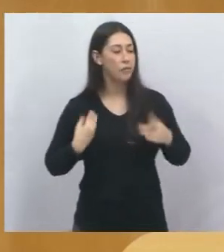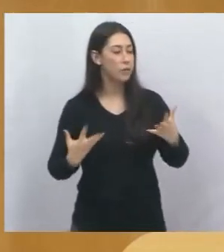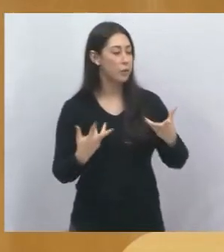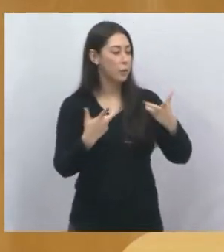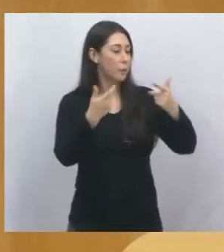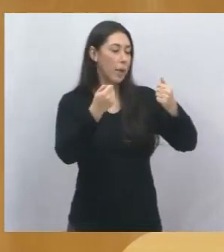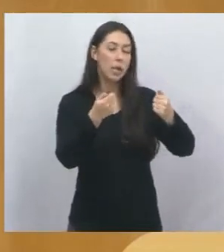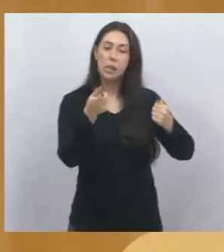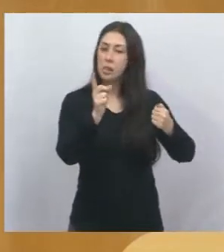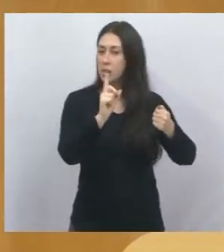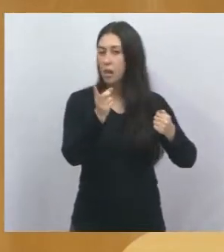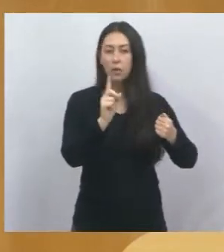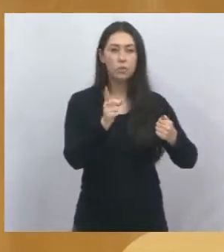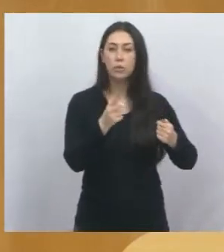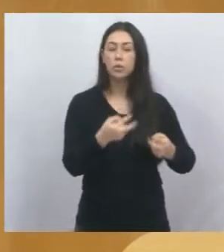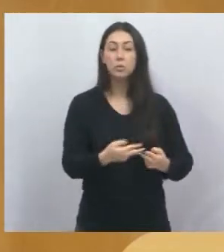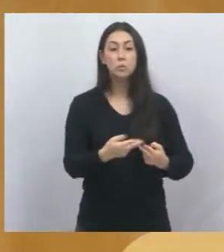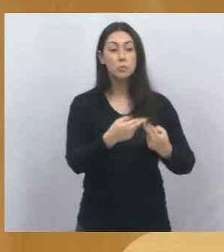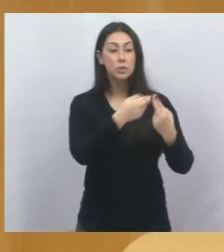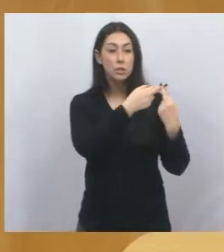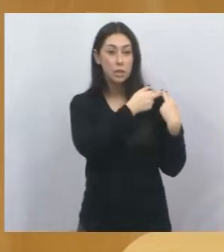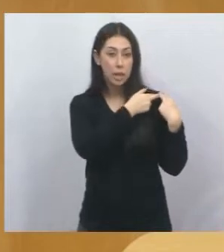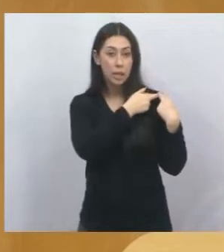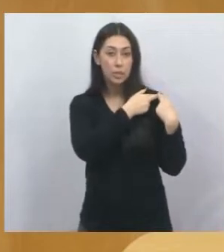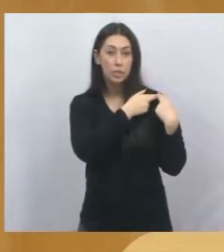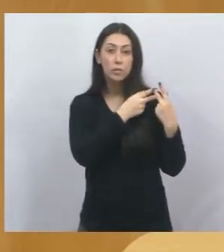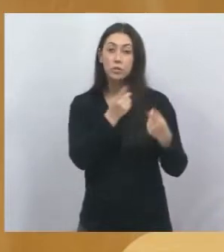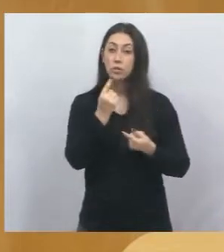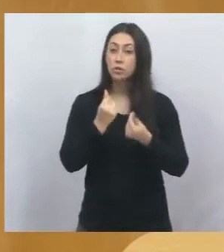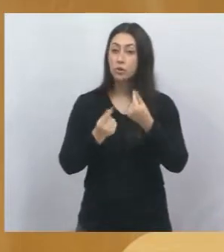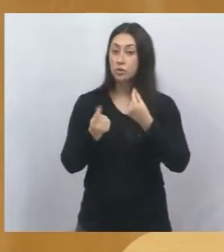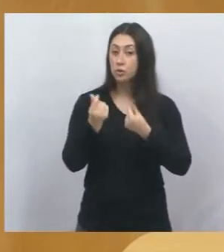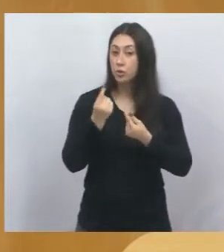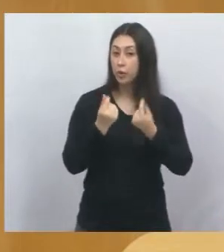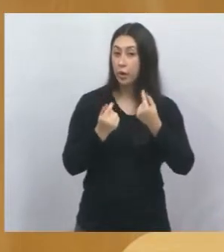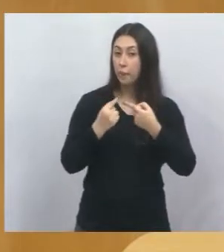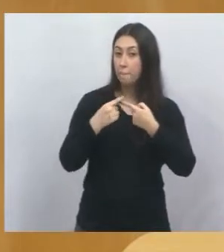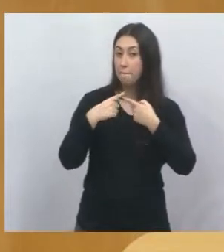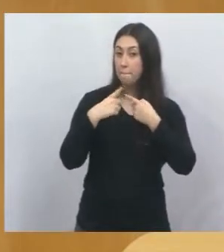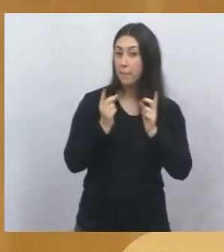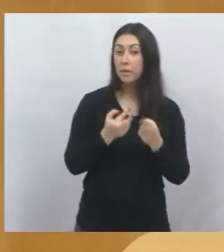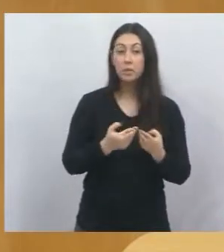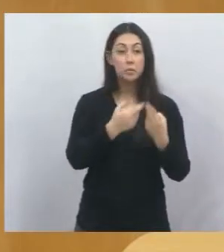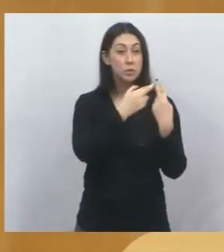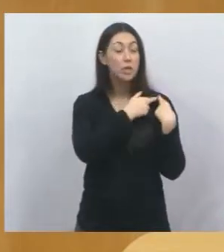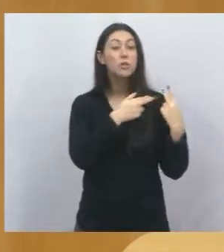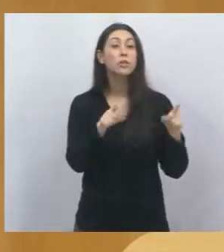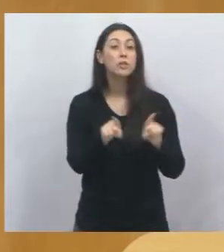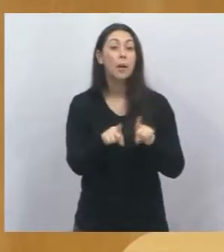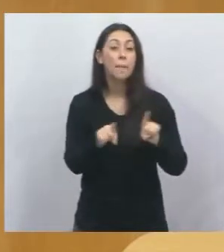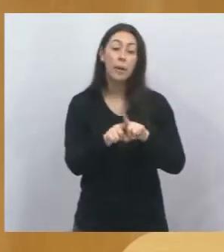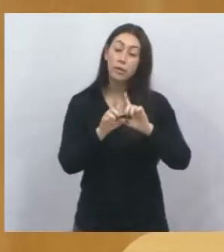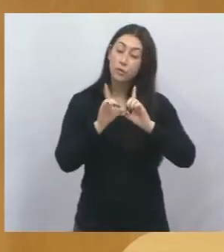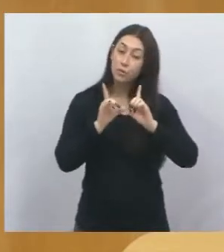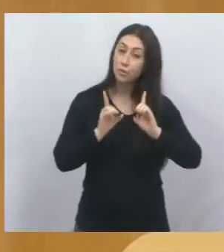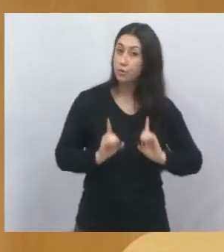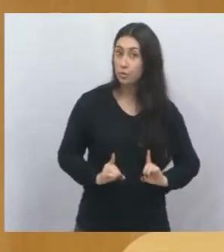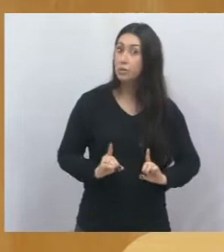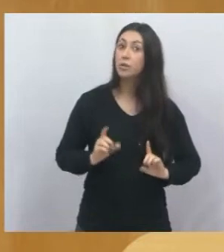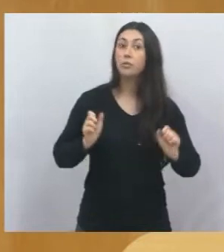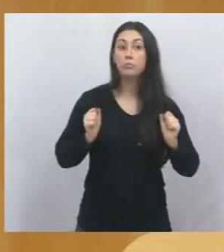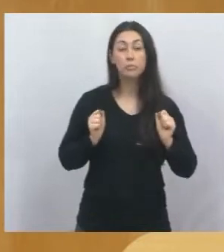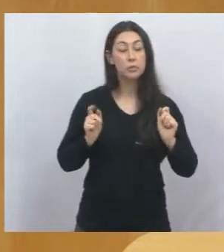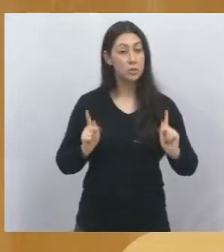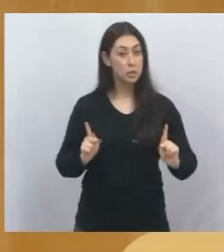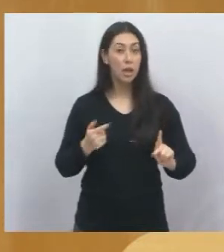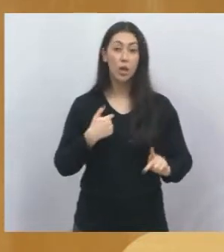pessoas. Não. A responsabilidade, ela é sobre as finanças, mas a responsabilidade também é sobre a dignidade do aposentado.